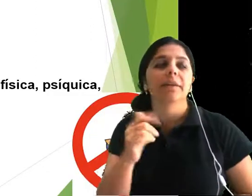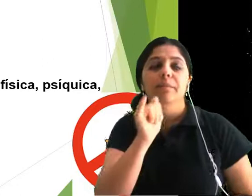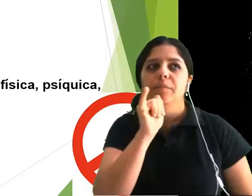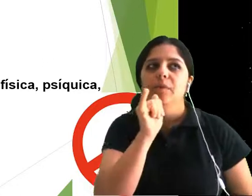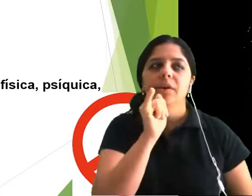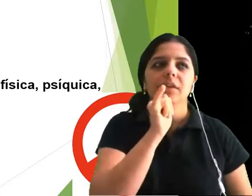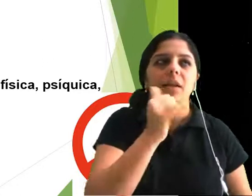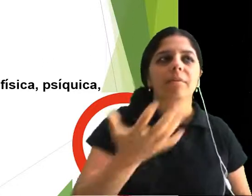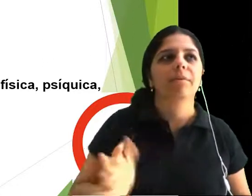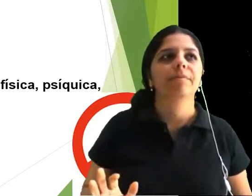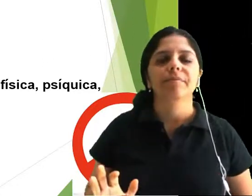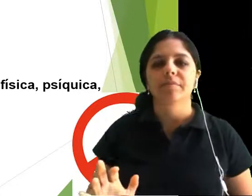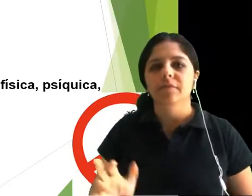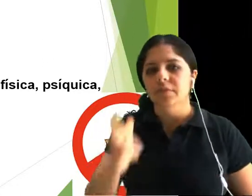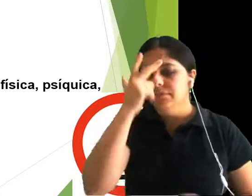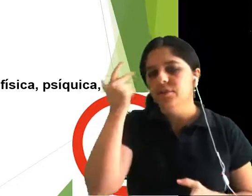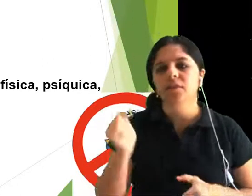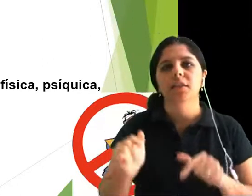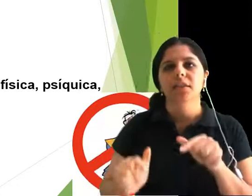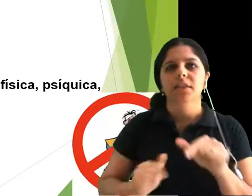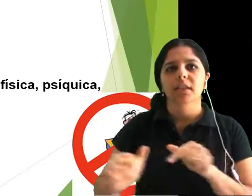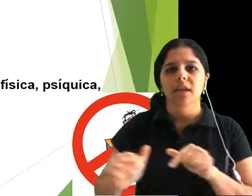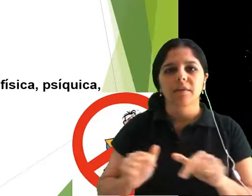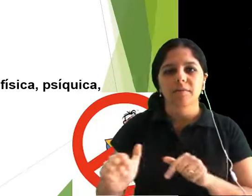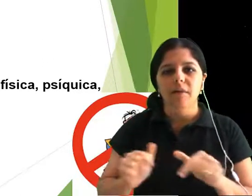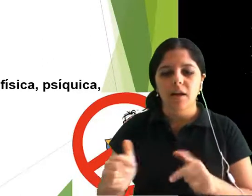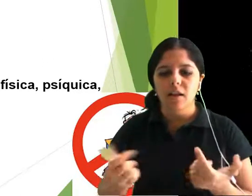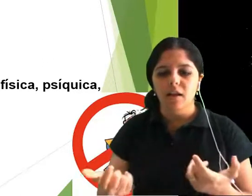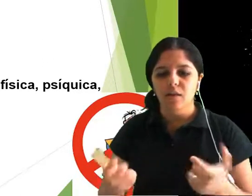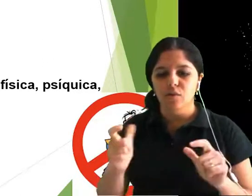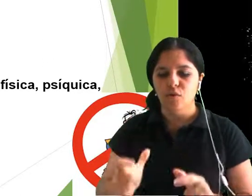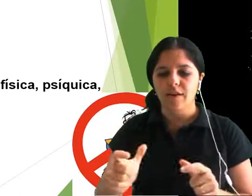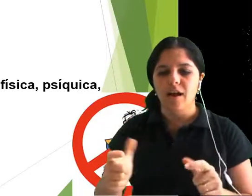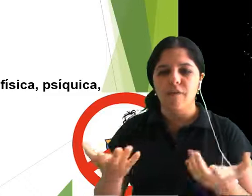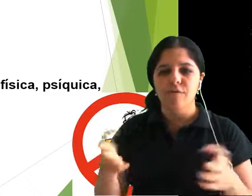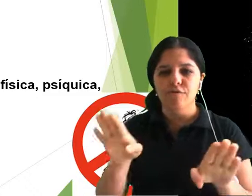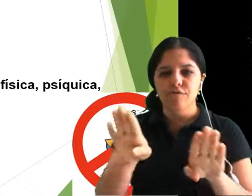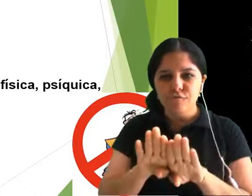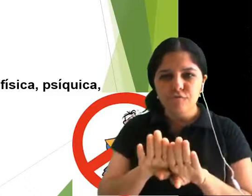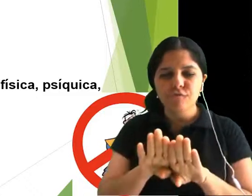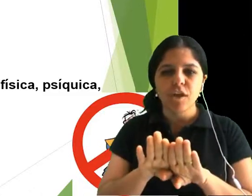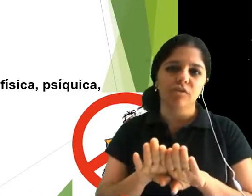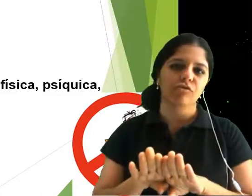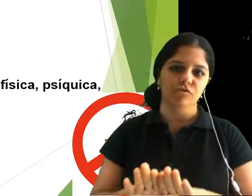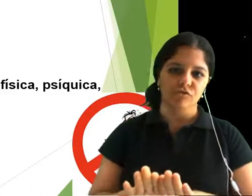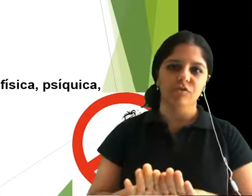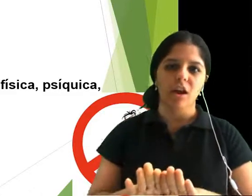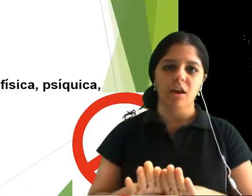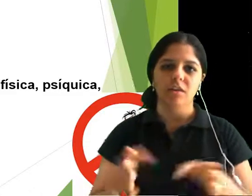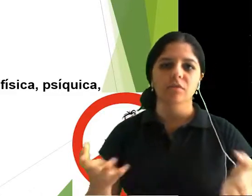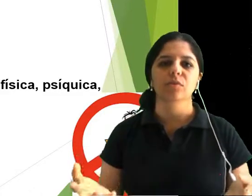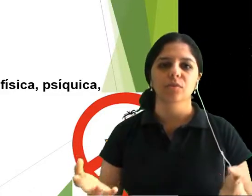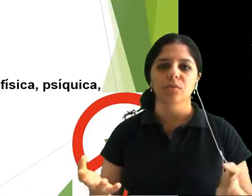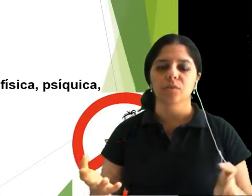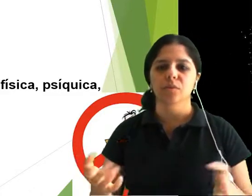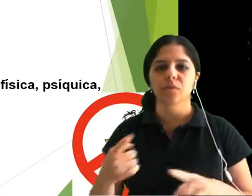vamos supor, trabalhar em ambientes fechados, mas enclausurados. Tem